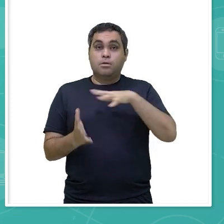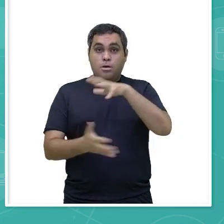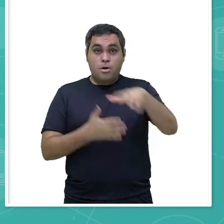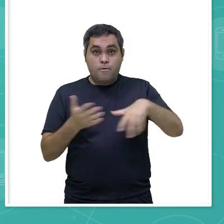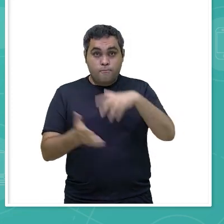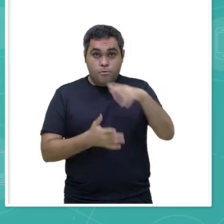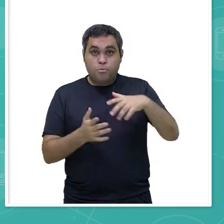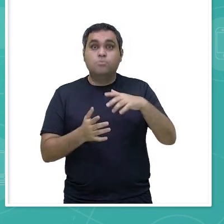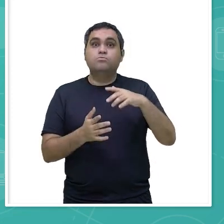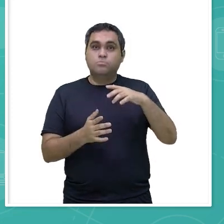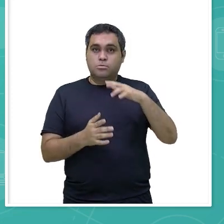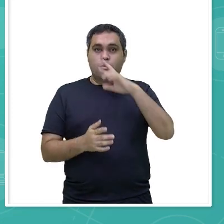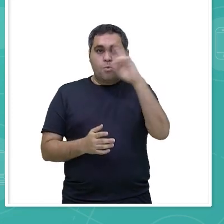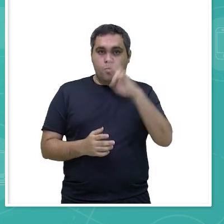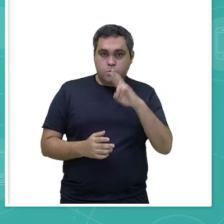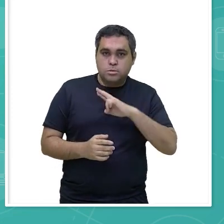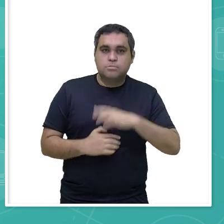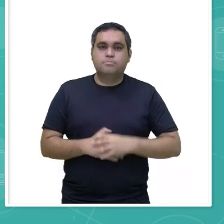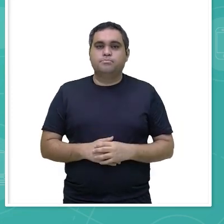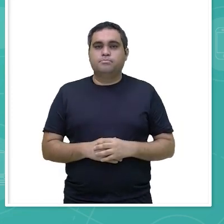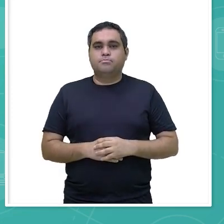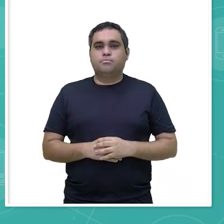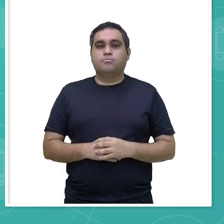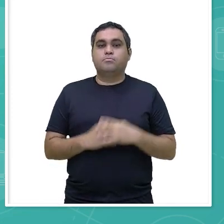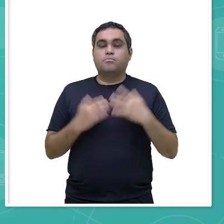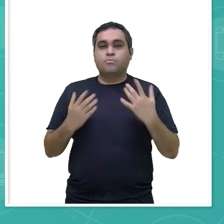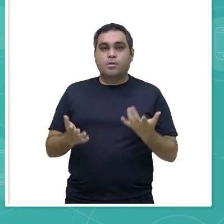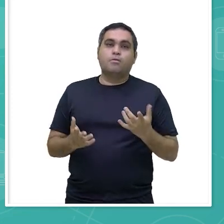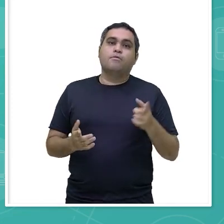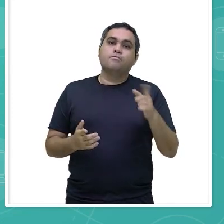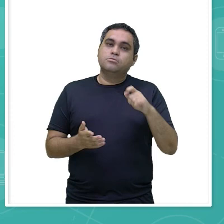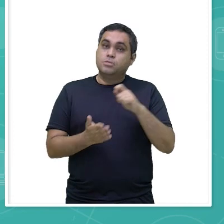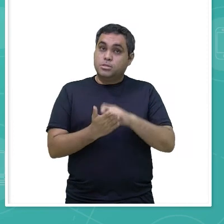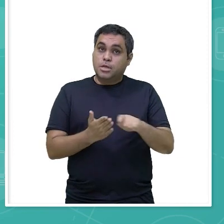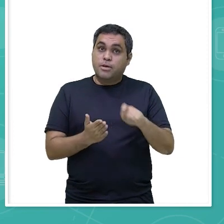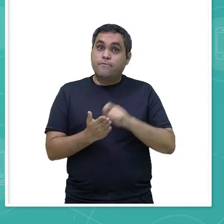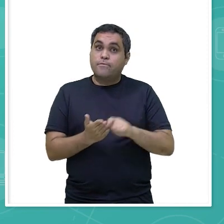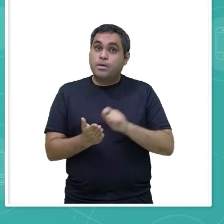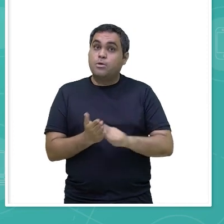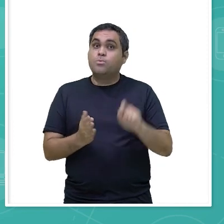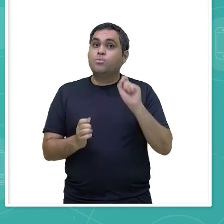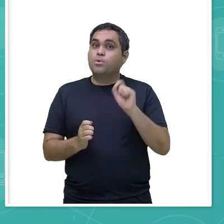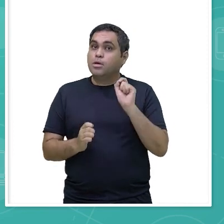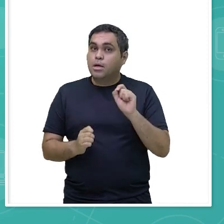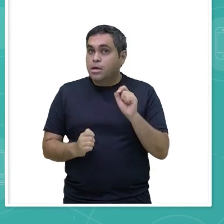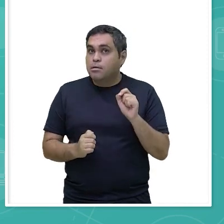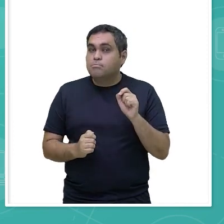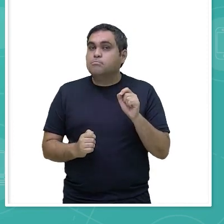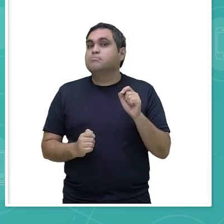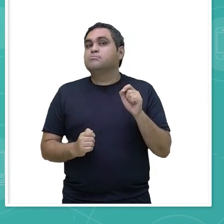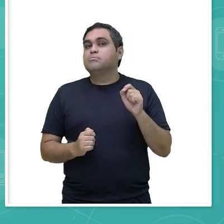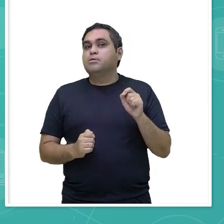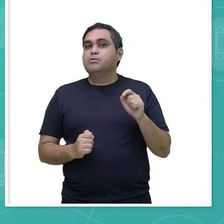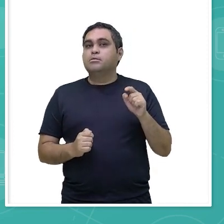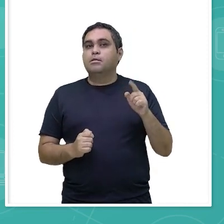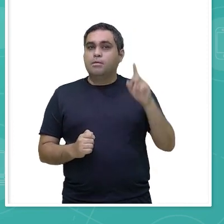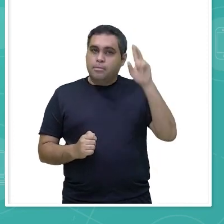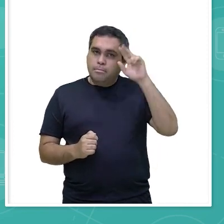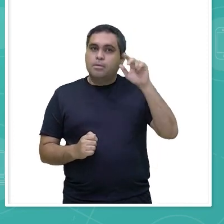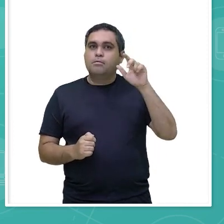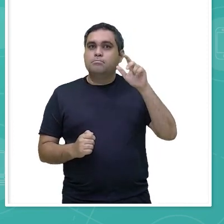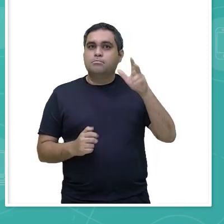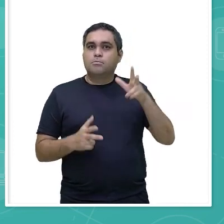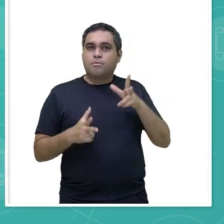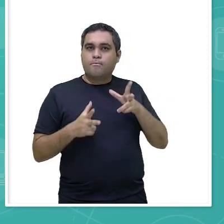umas orientações para vocês, olha só. Vocês vão articular, ver a situação de